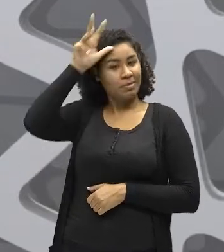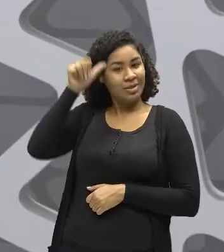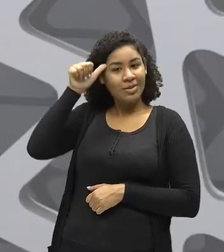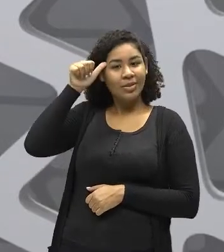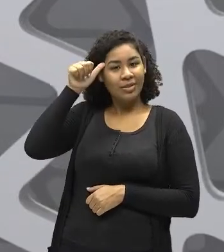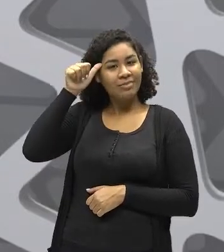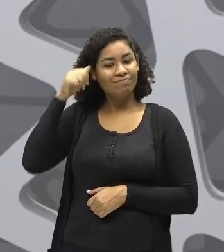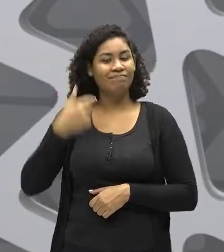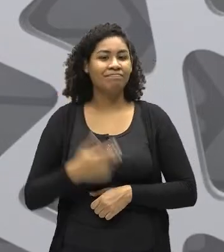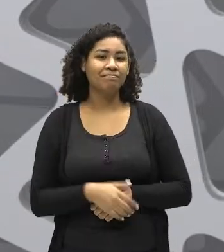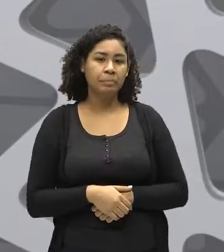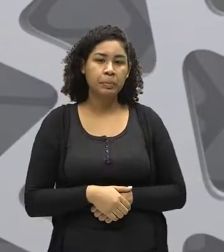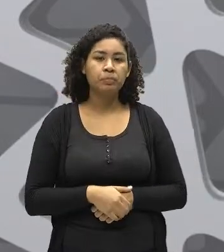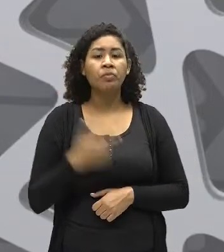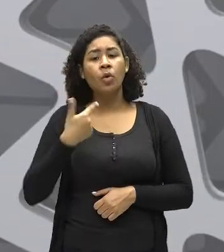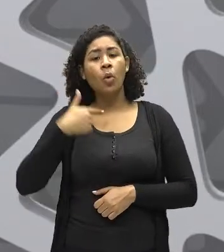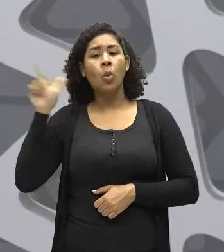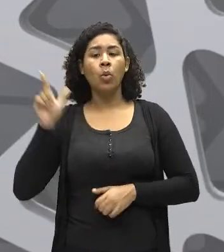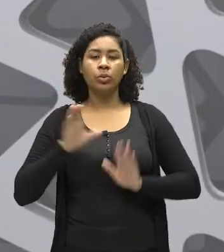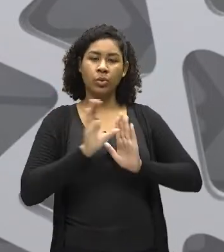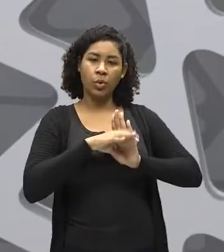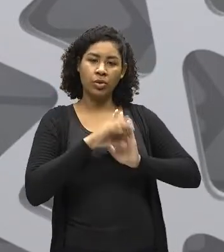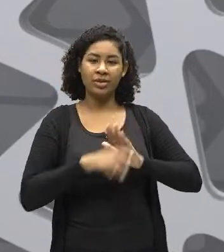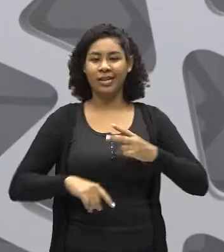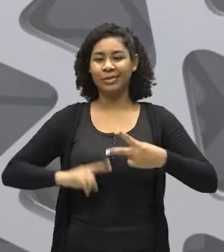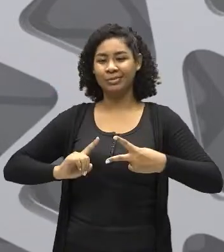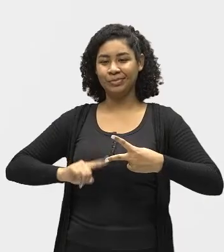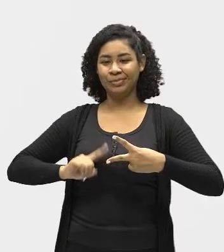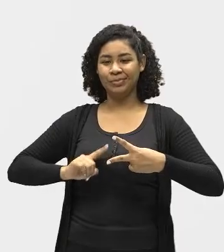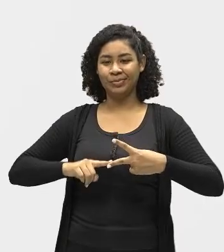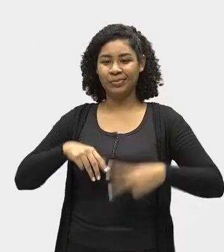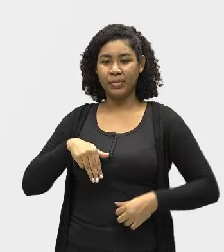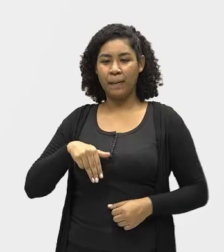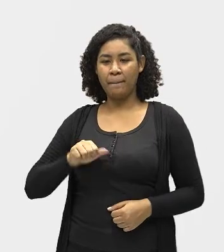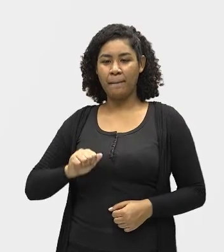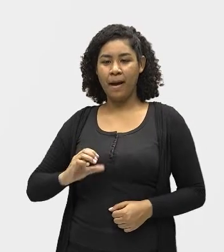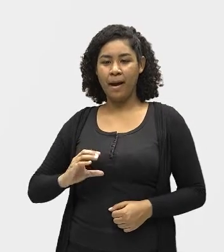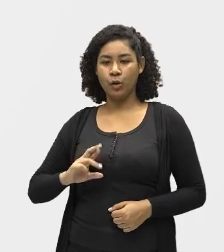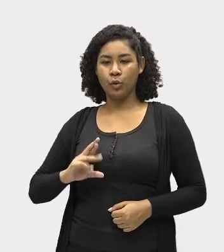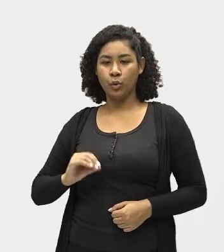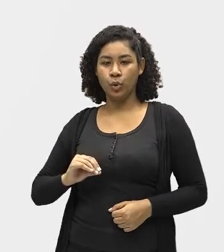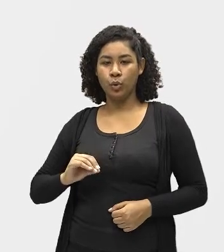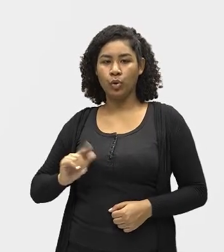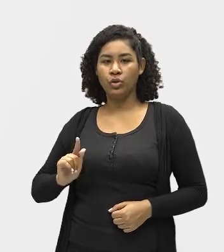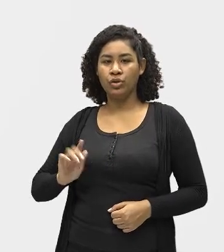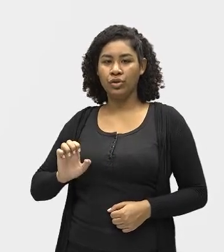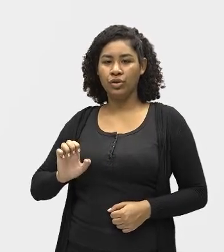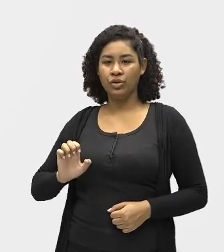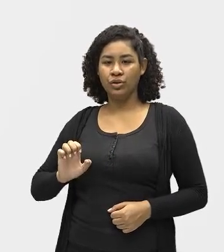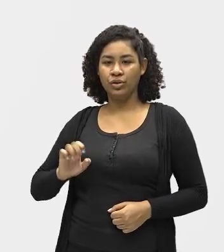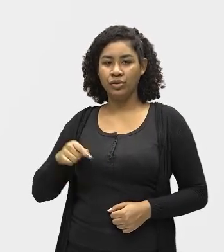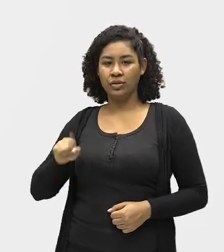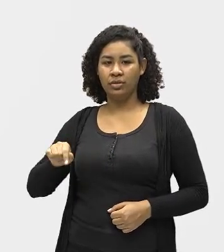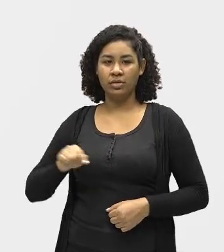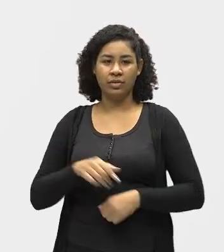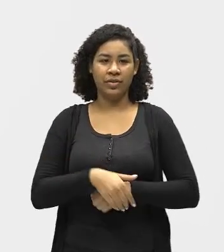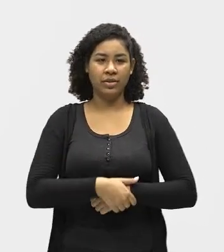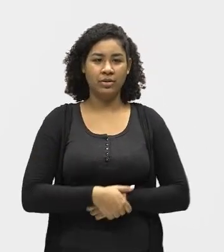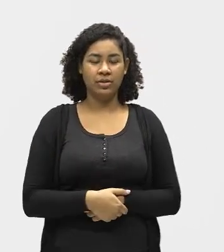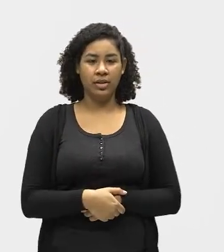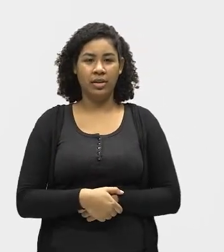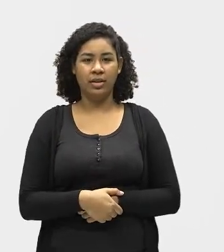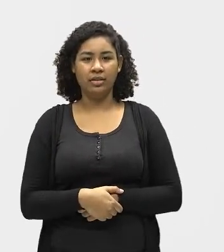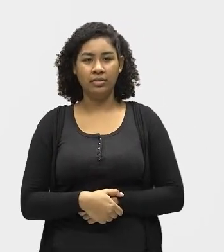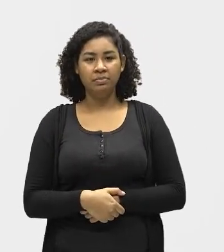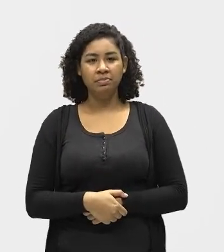bom? Um outro conceito é o de Macrojé. Olha aí para vocês. Os principais povos indígenas que falam